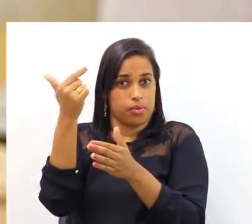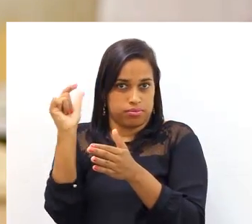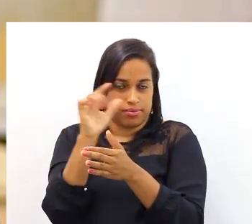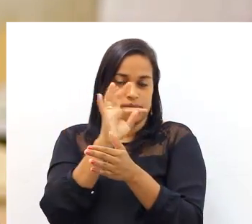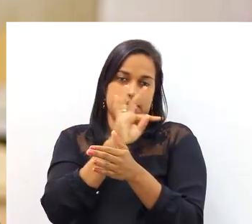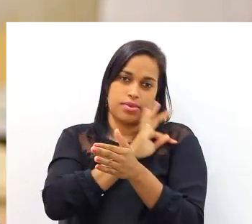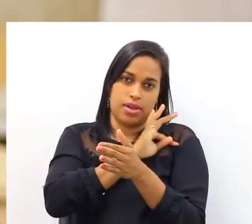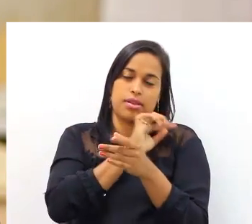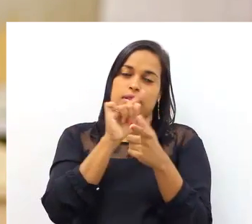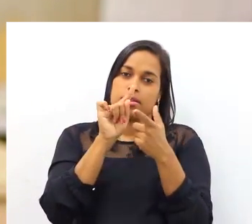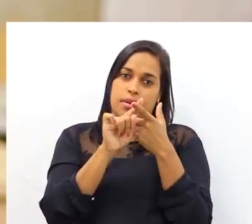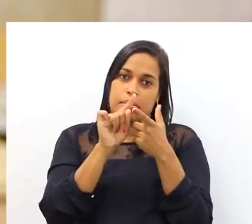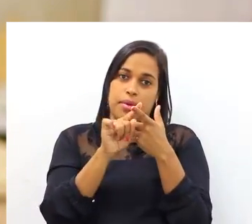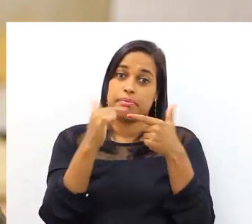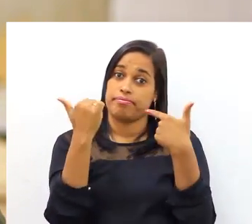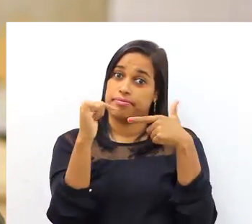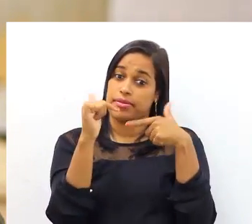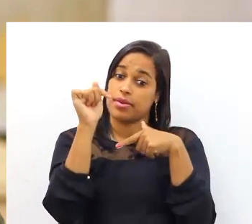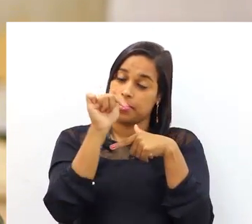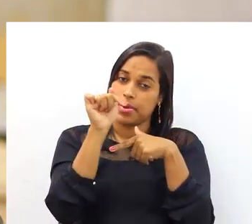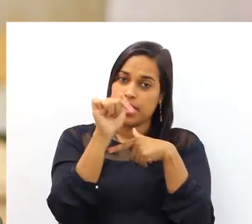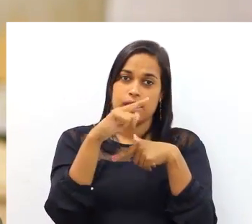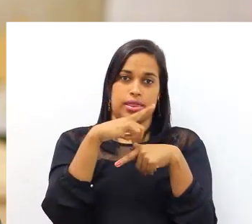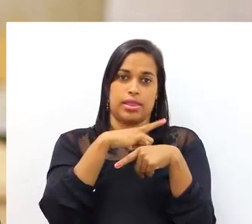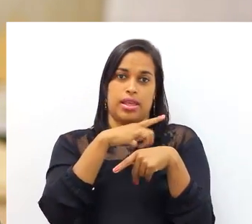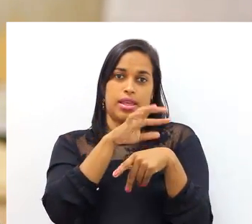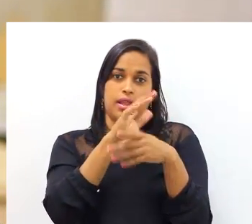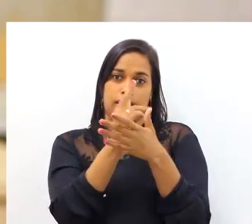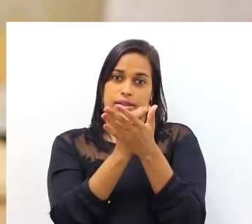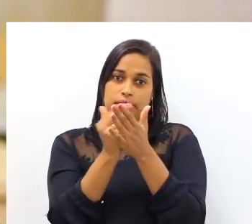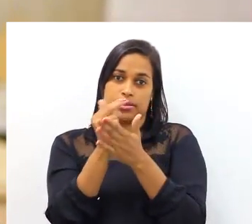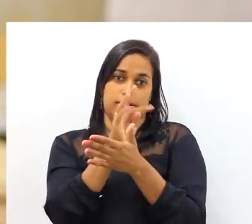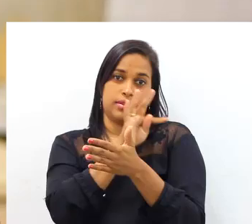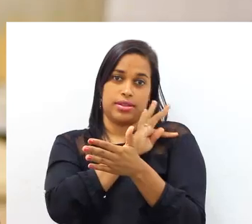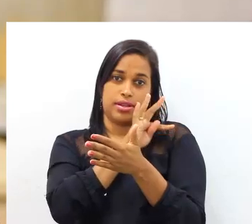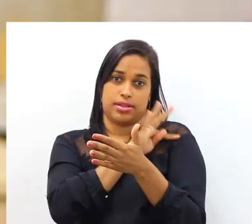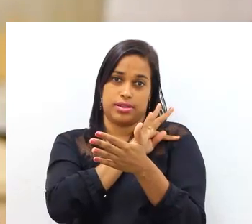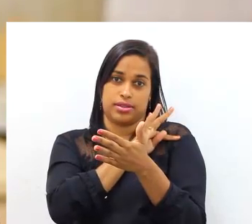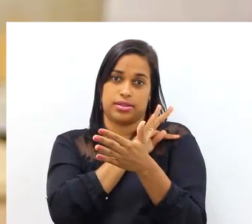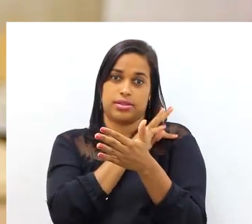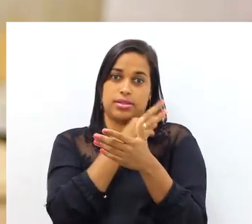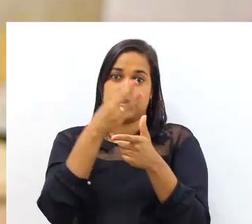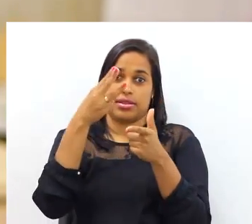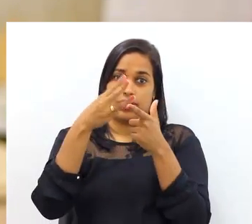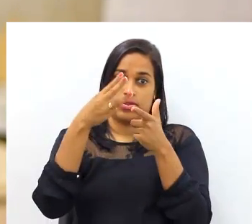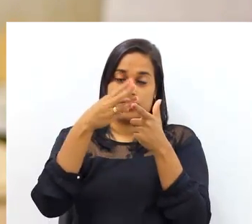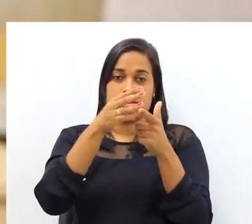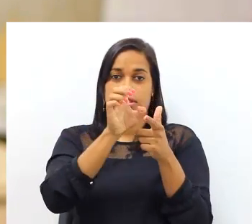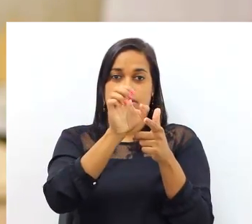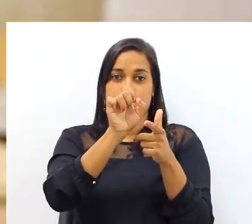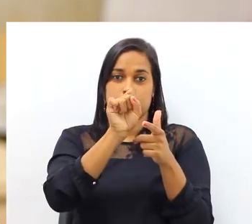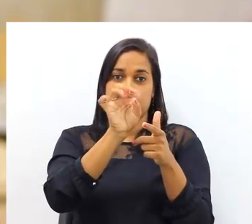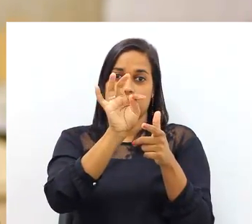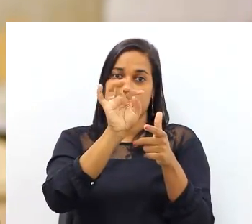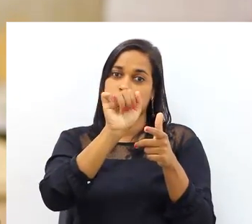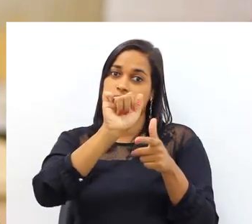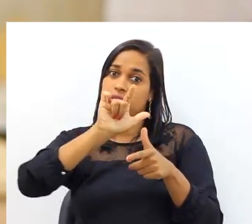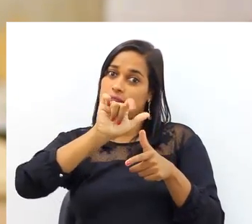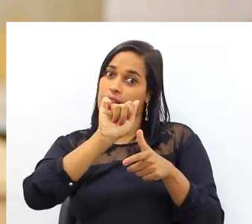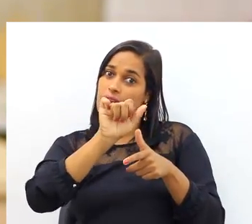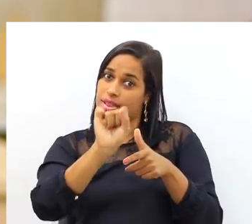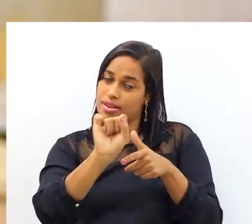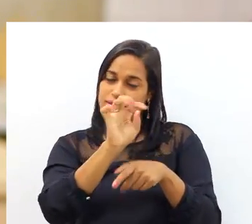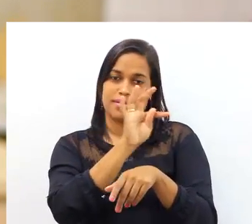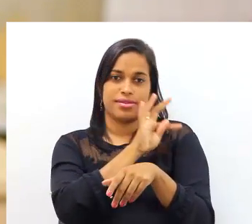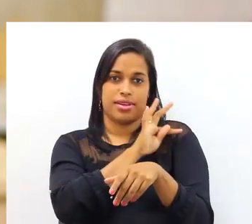técnicas. Aqui para trabalhar com isso, existe uma técnica chamada técnica das 3 escalas, que é uma técnica muito legal